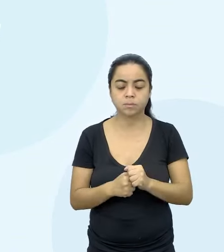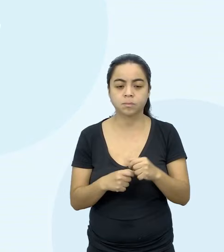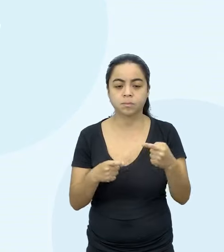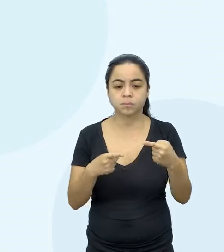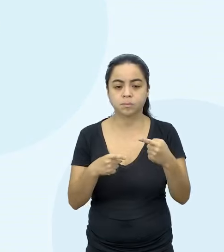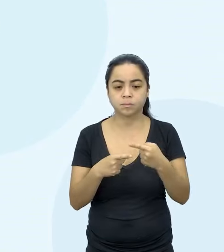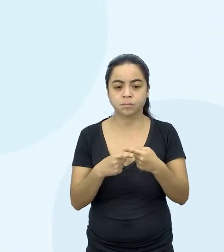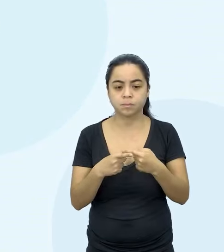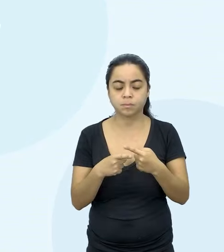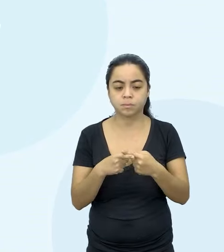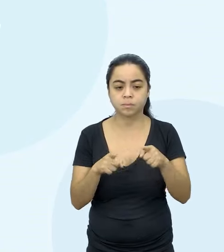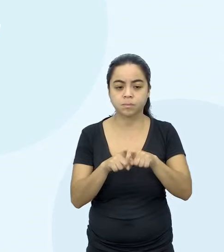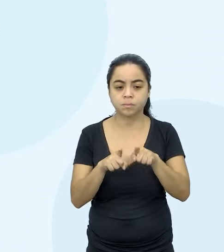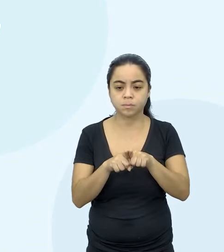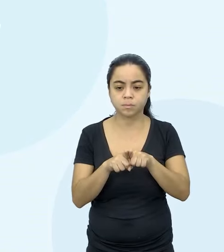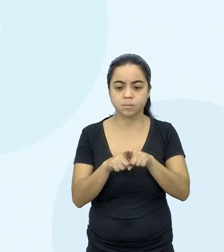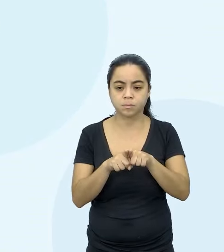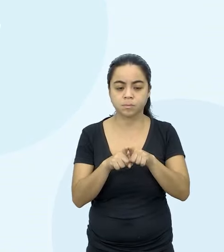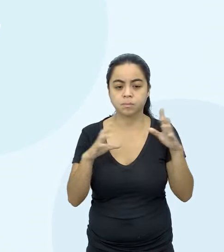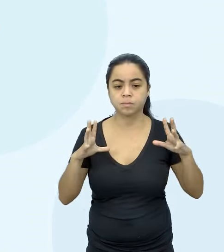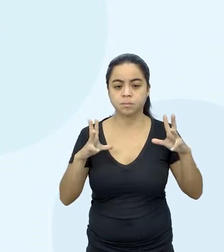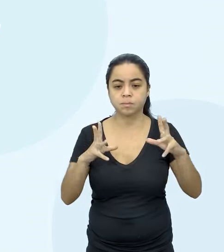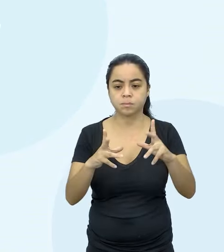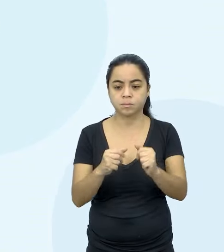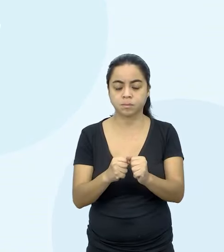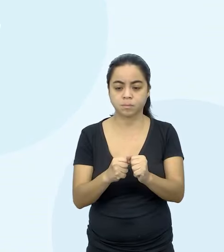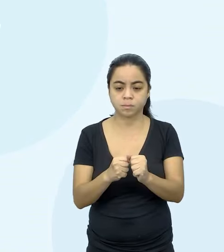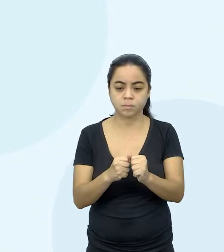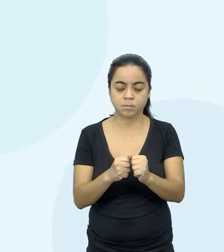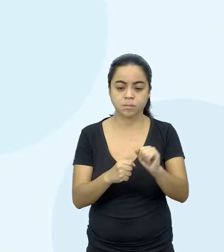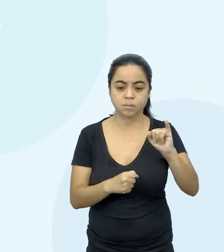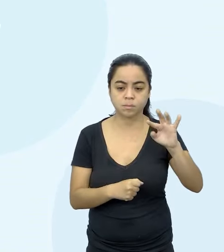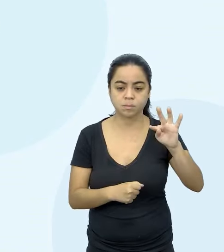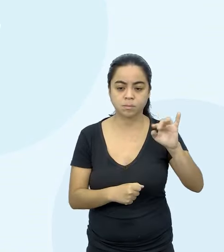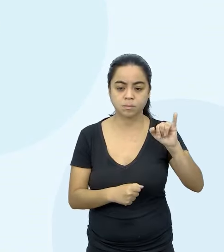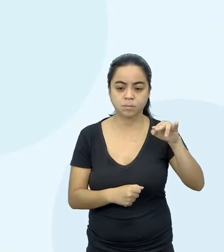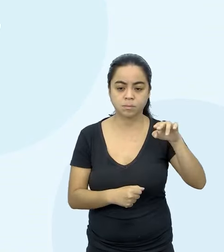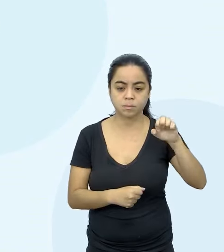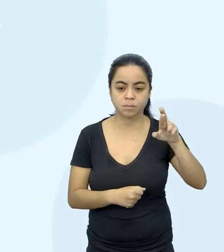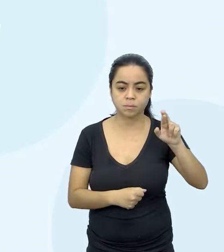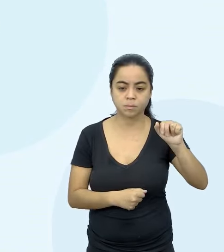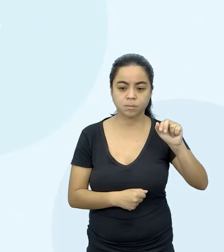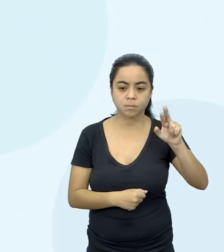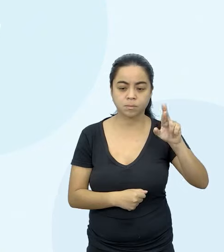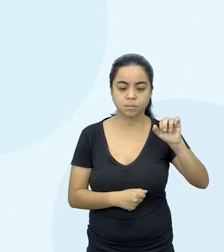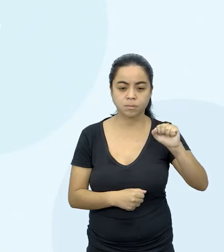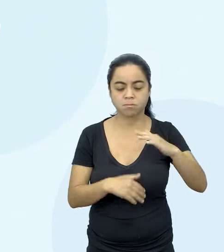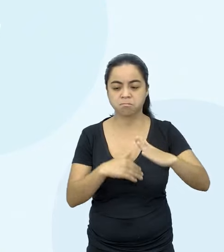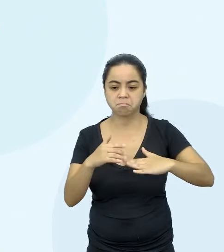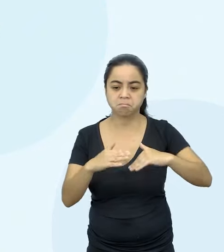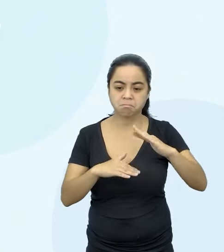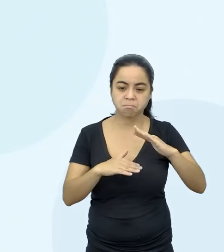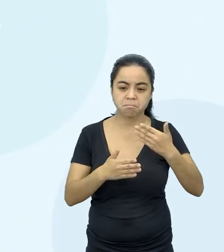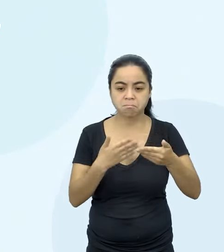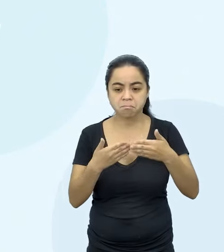básica. E as siglas que vão aparecer em todos os itinerários formativos dos nossos encontros aí, né? Dependendo de qual